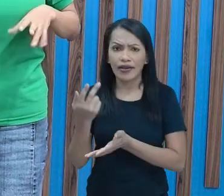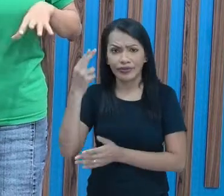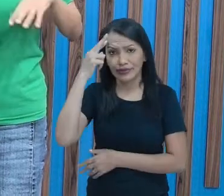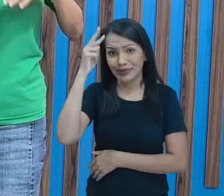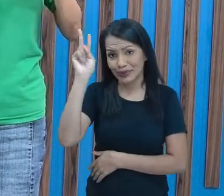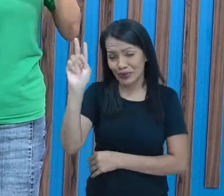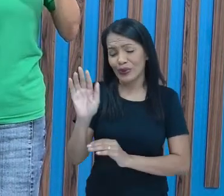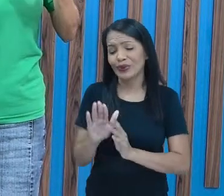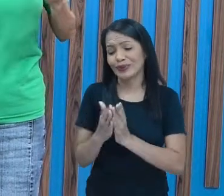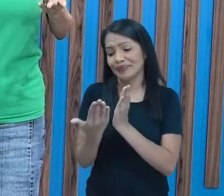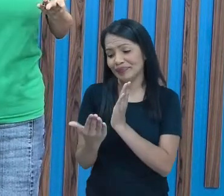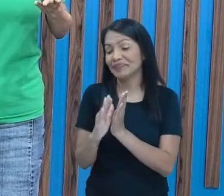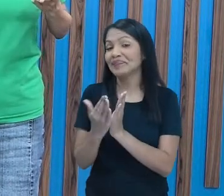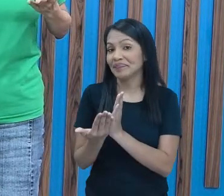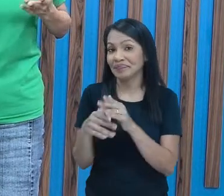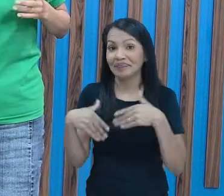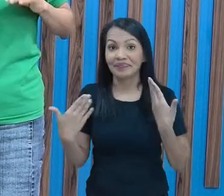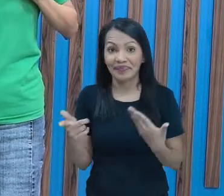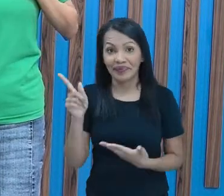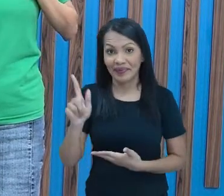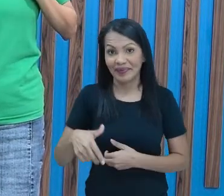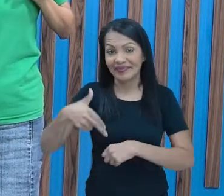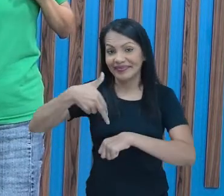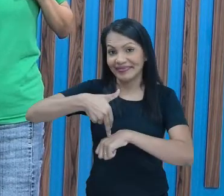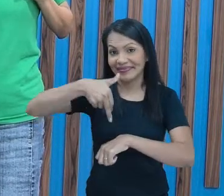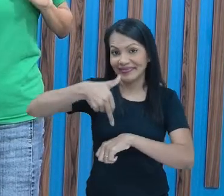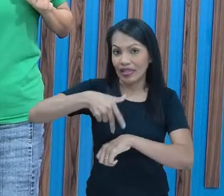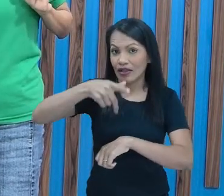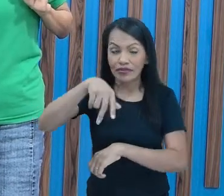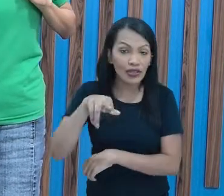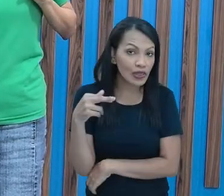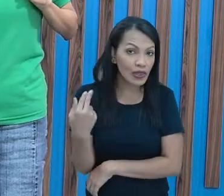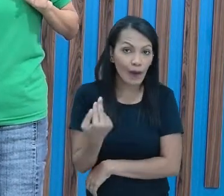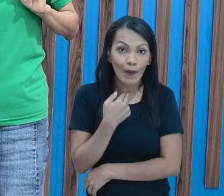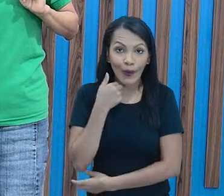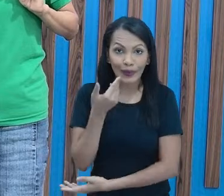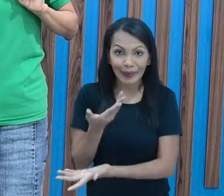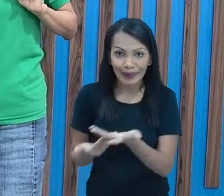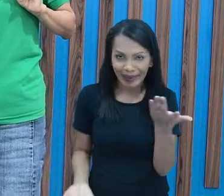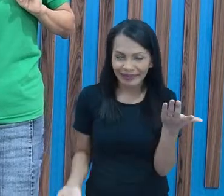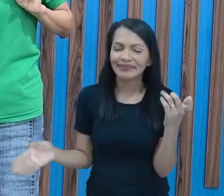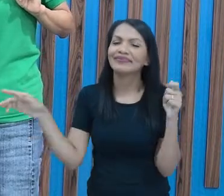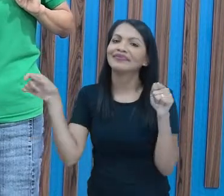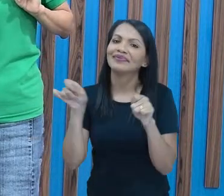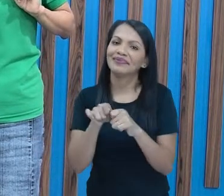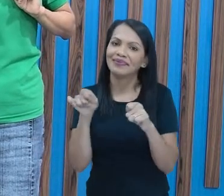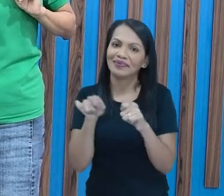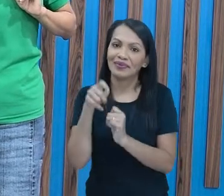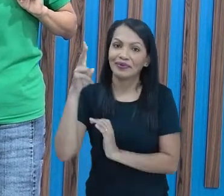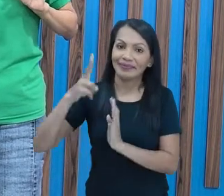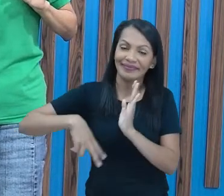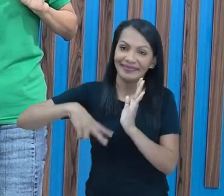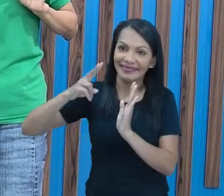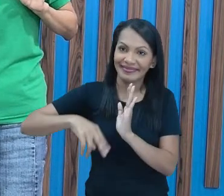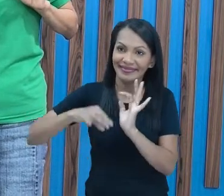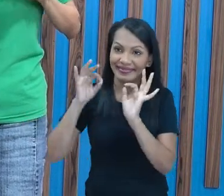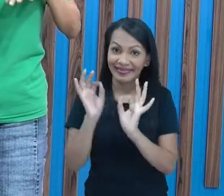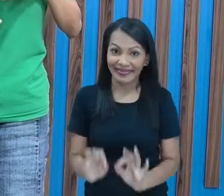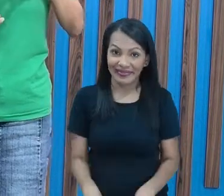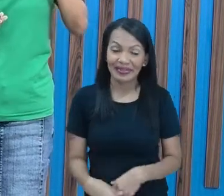tá? Então, o Saci é um deles. Você não pode perder de fazer esta